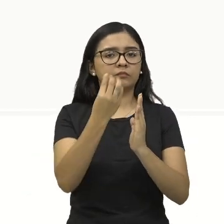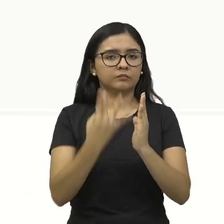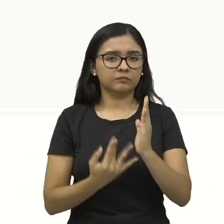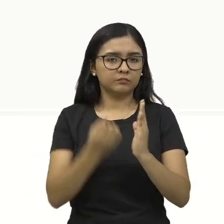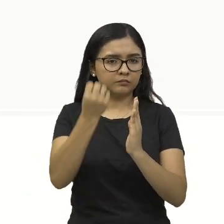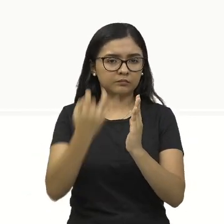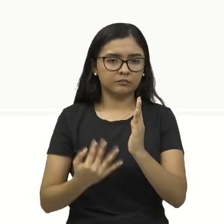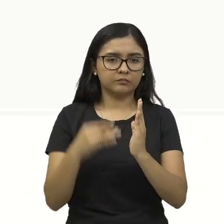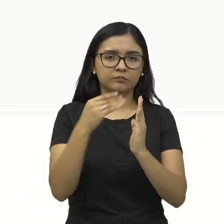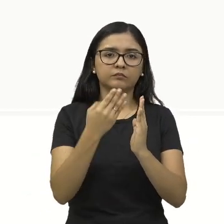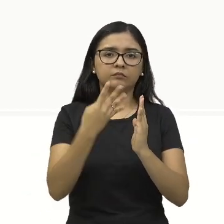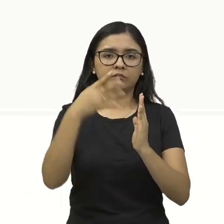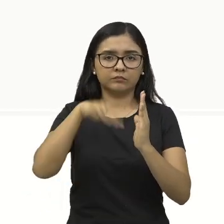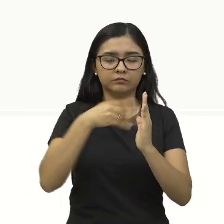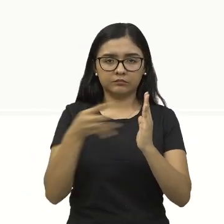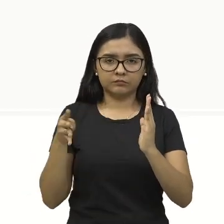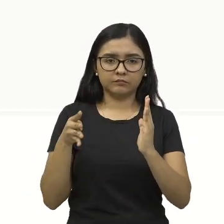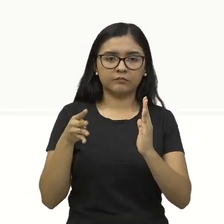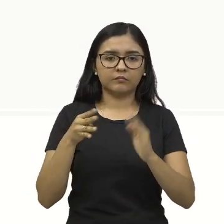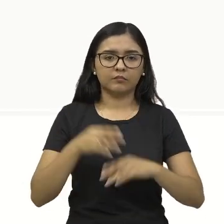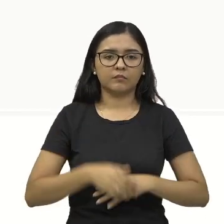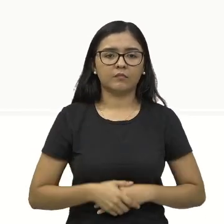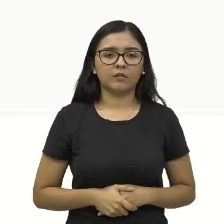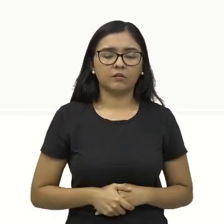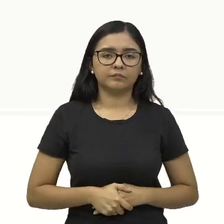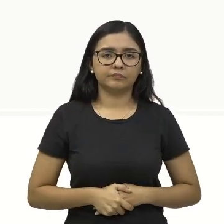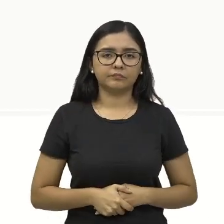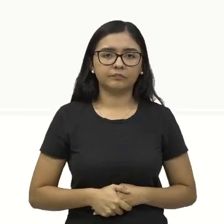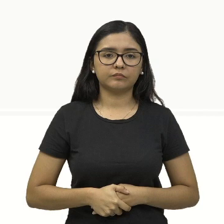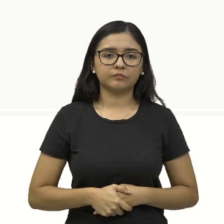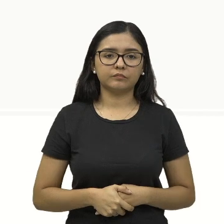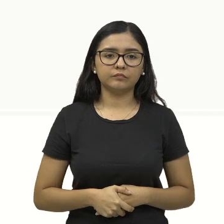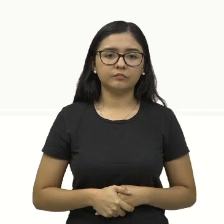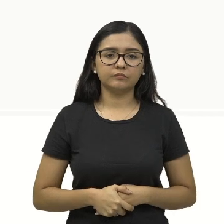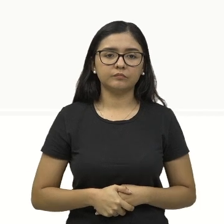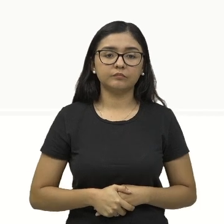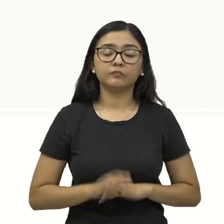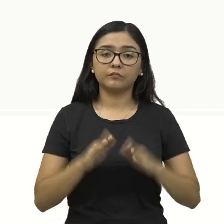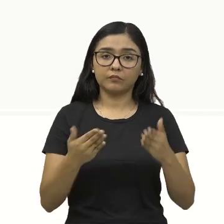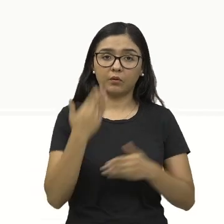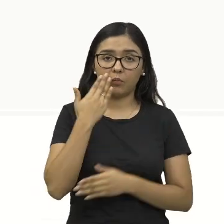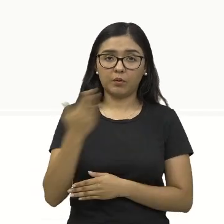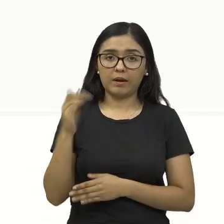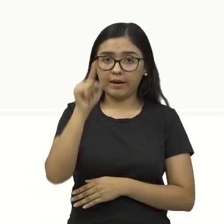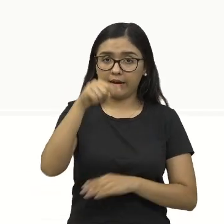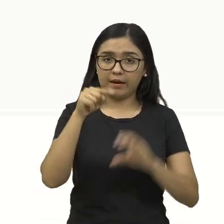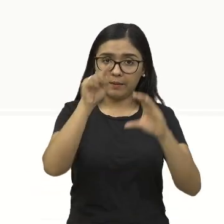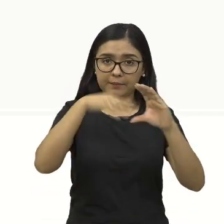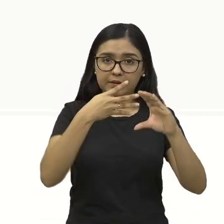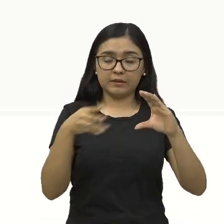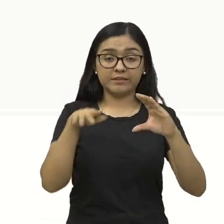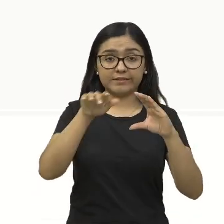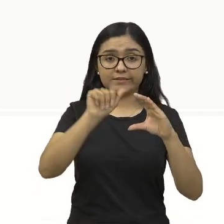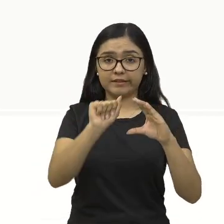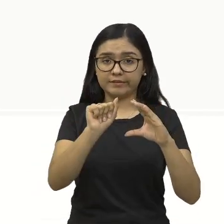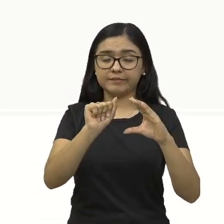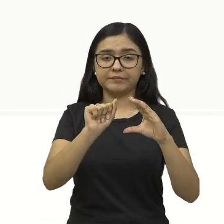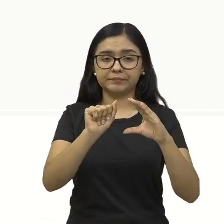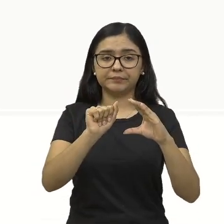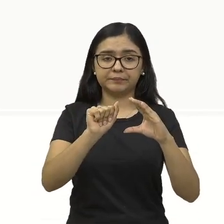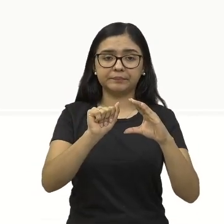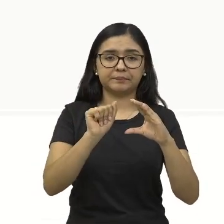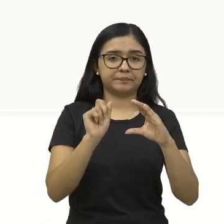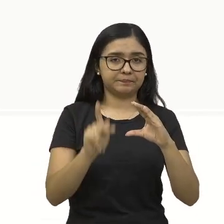3, 5 e 1. Aqui está a matriz A.